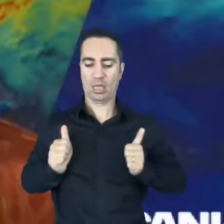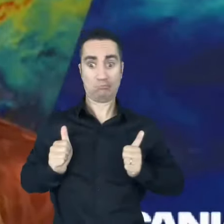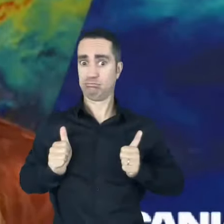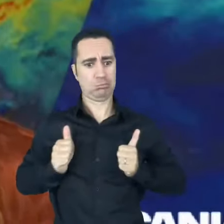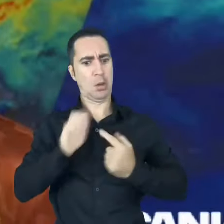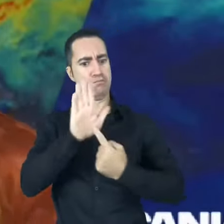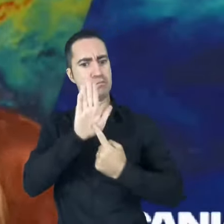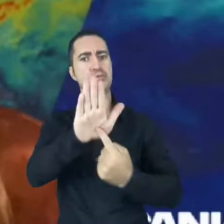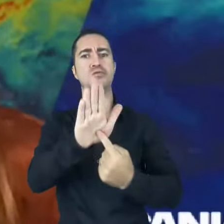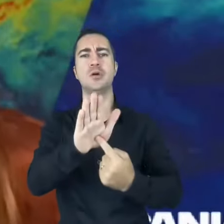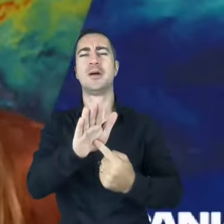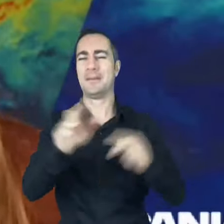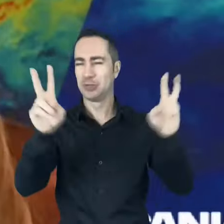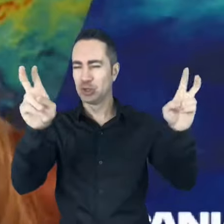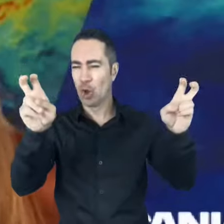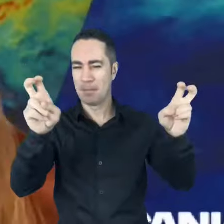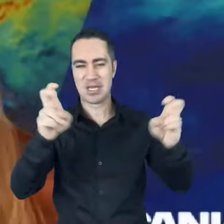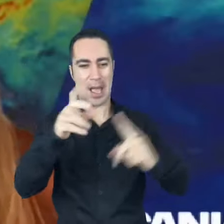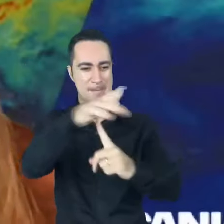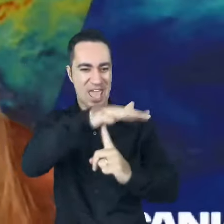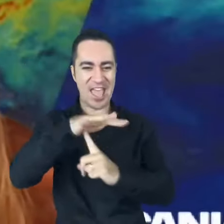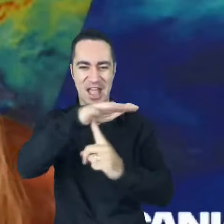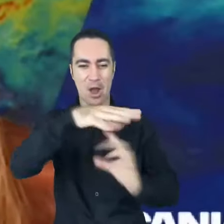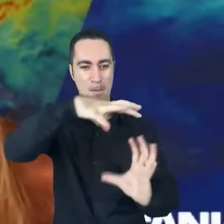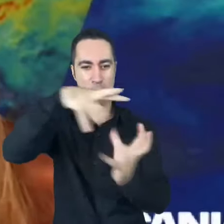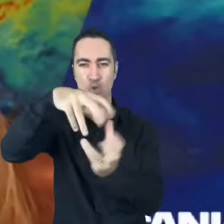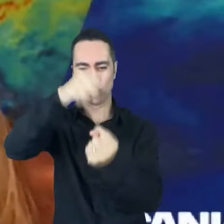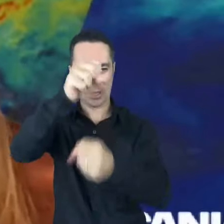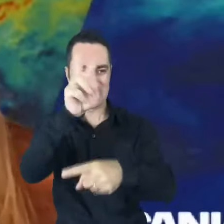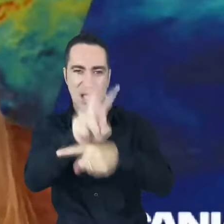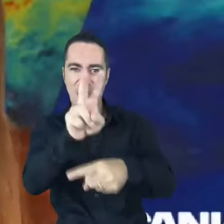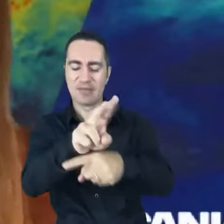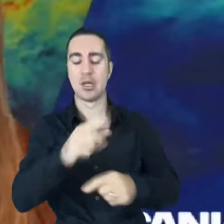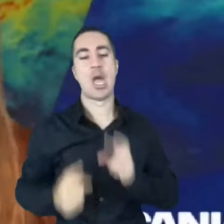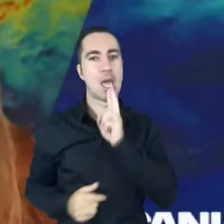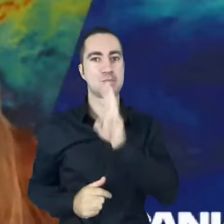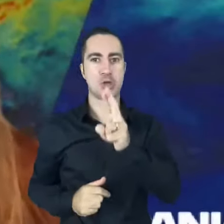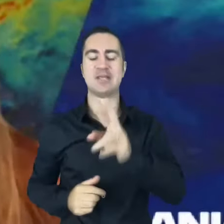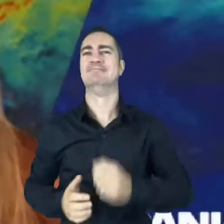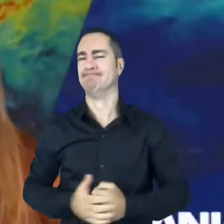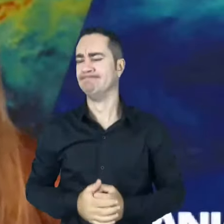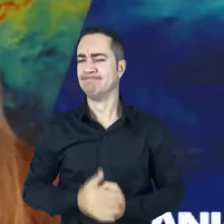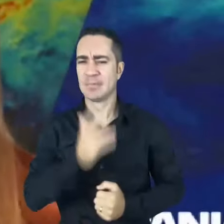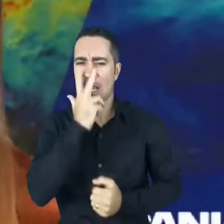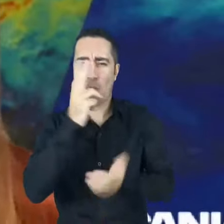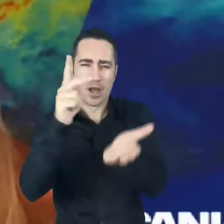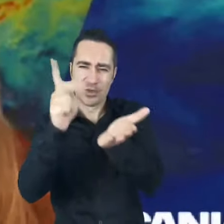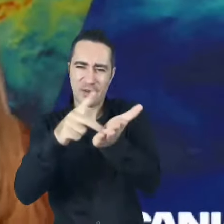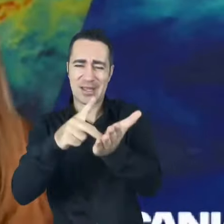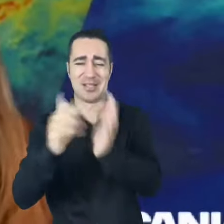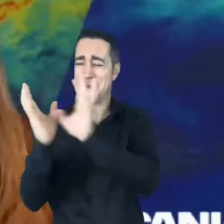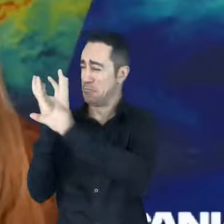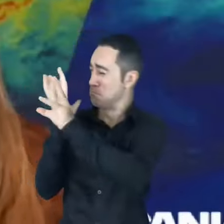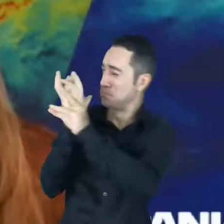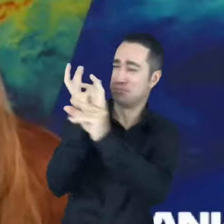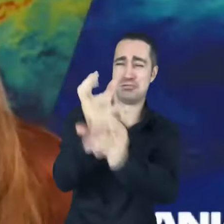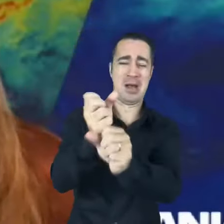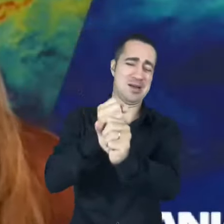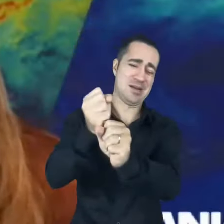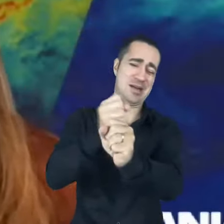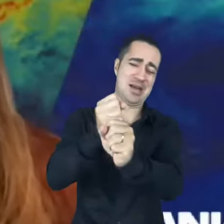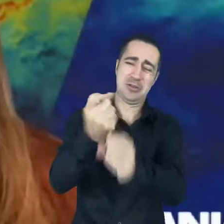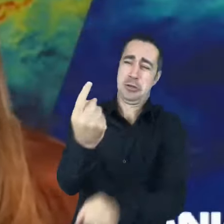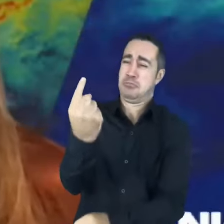nas questões ambientais? Acho que isso vem de muitas décadas, desde os anos 70.